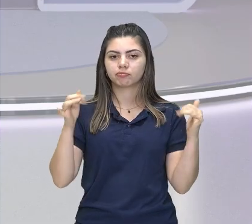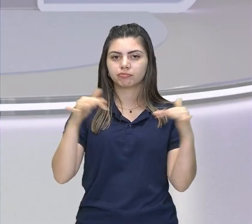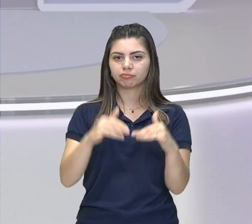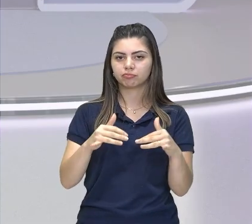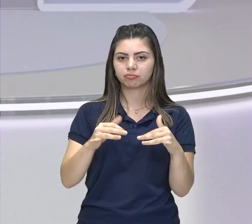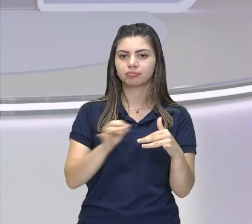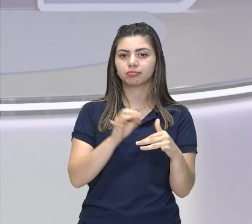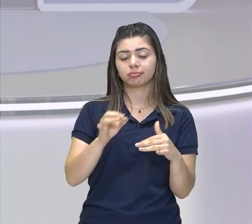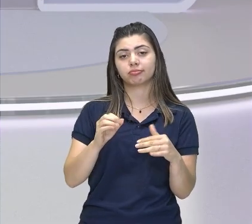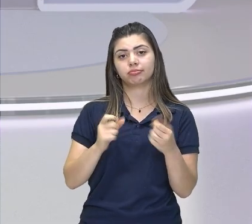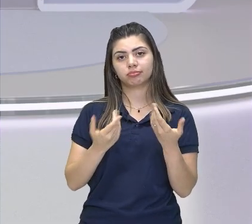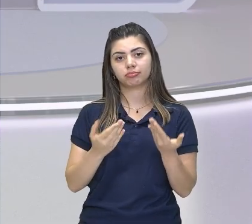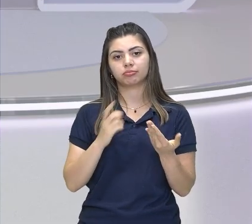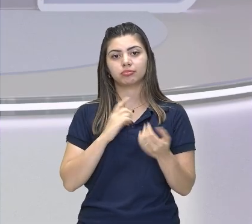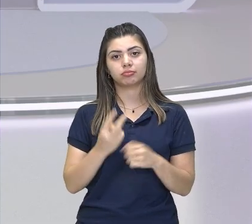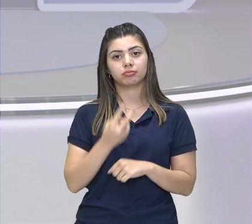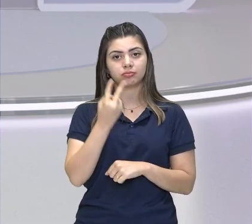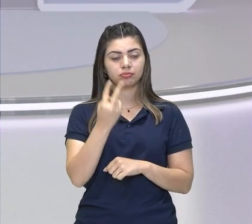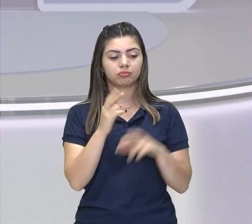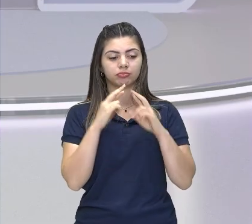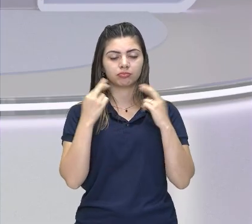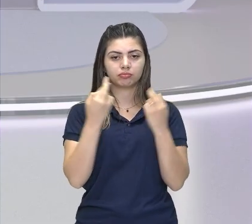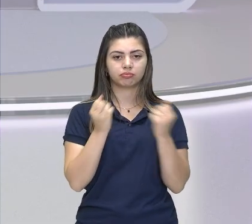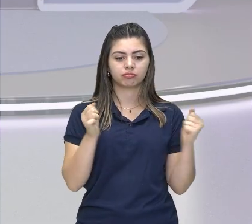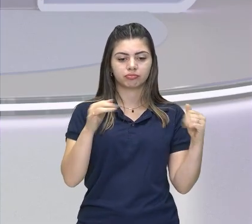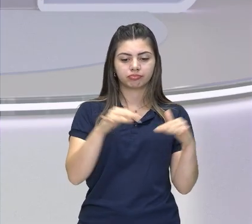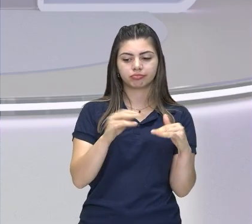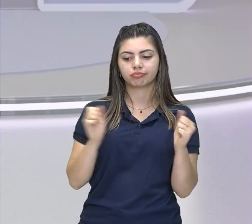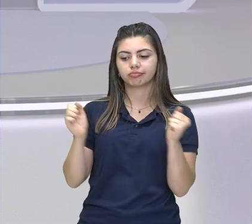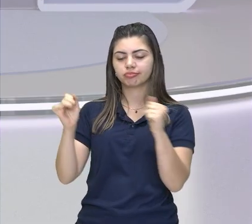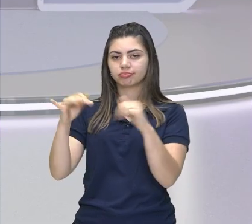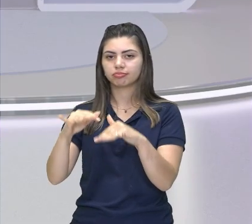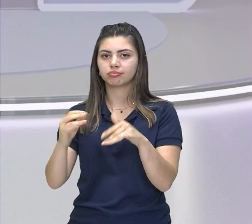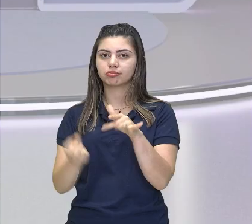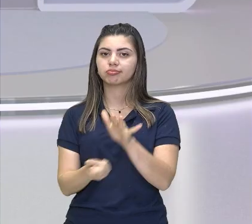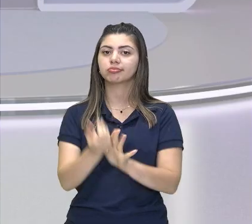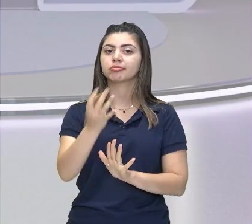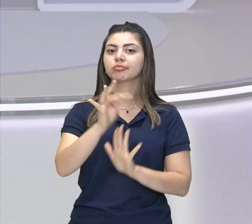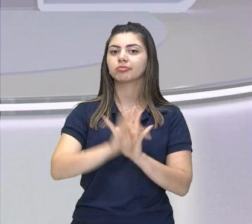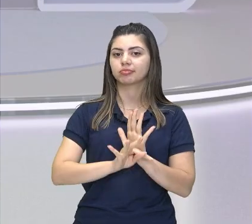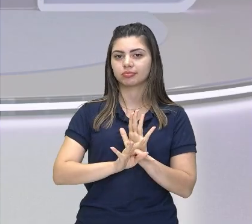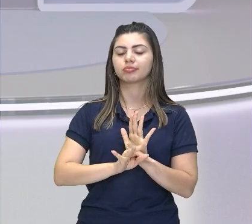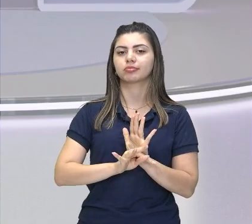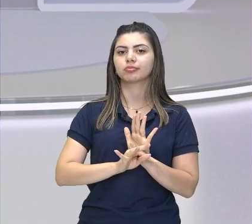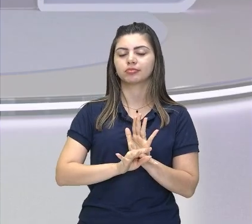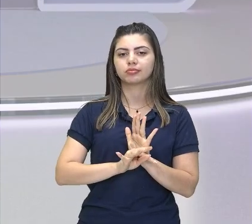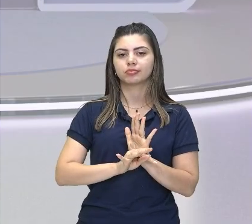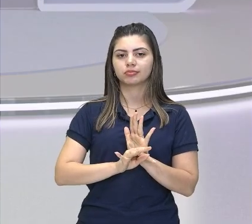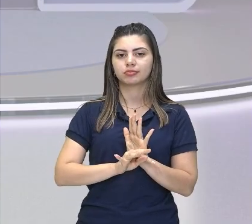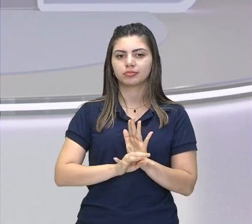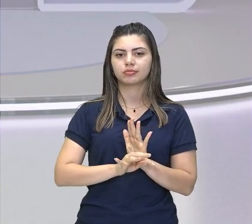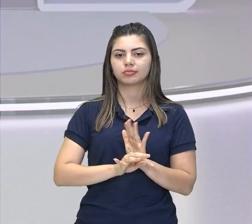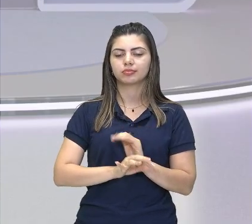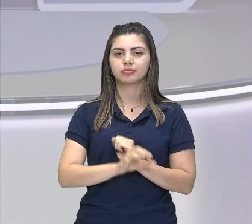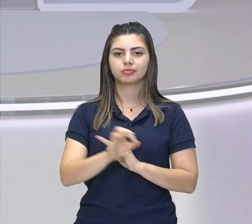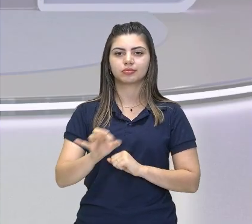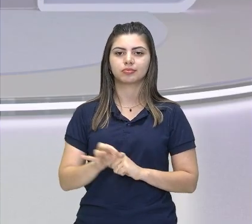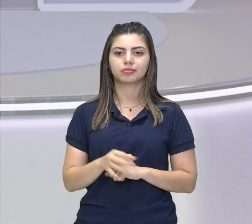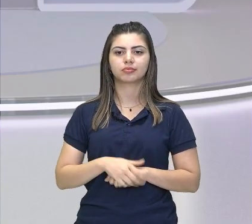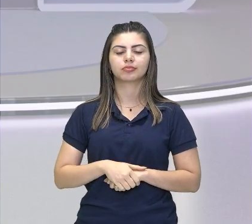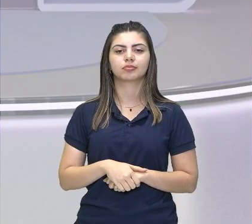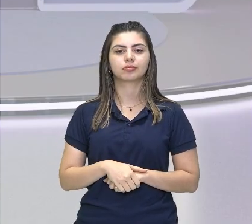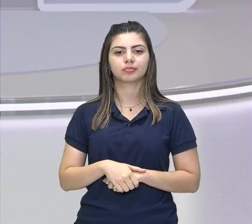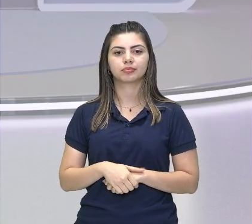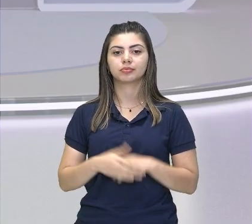Nicéia e de Constantinopla e o texto que nasce dessas reuniões, né? O concílio ele é uma reunião, ele é um grande